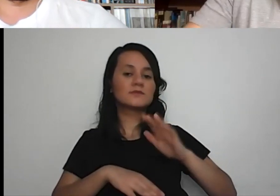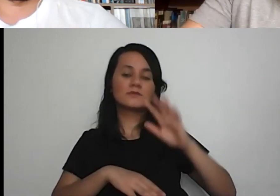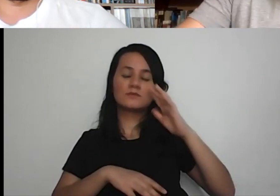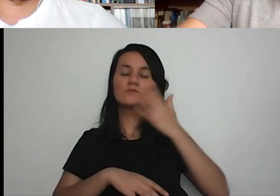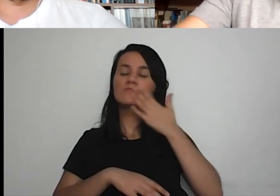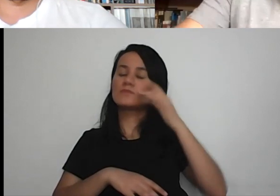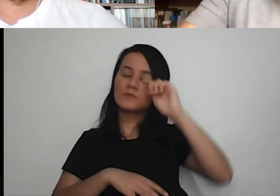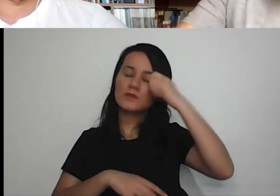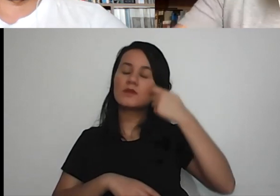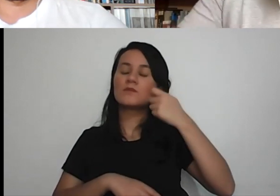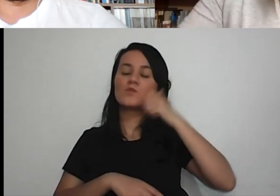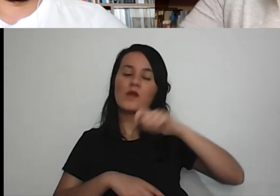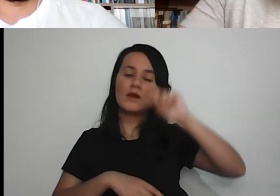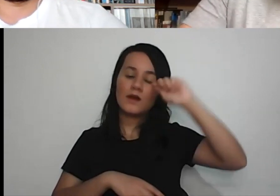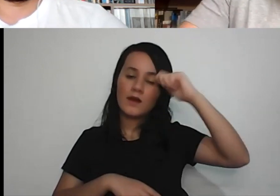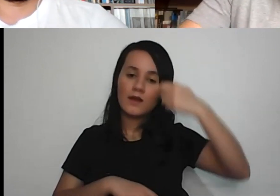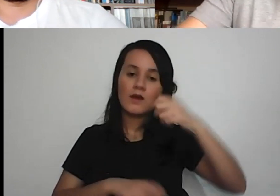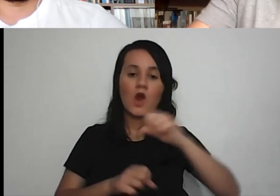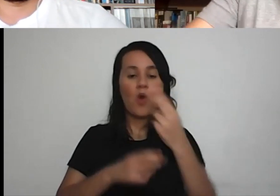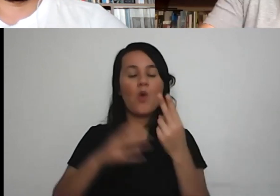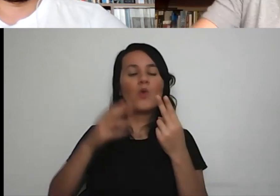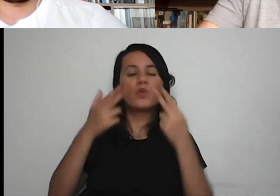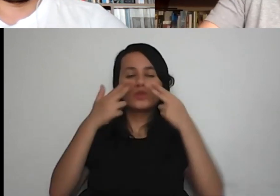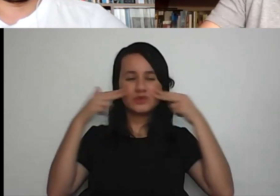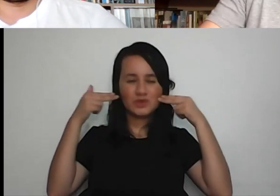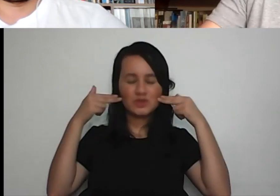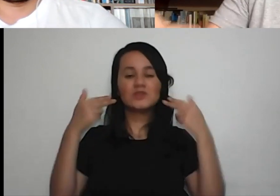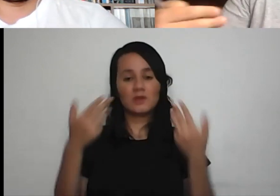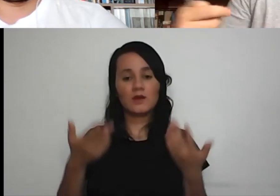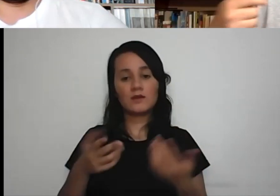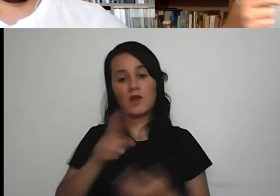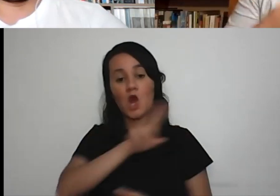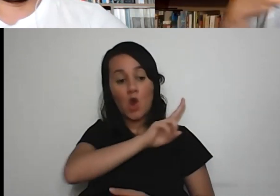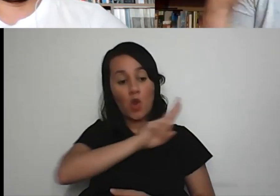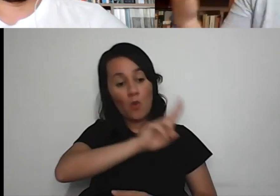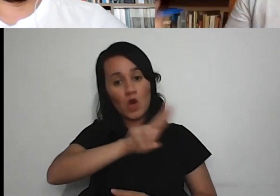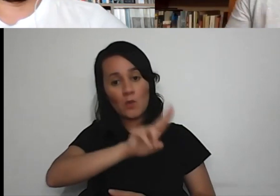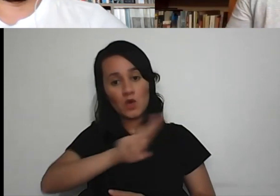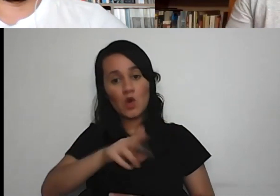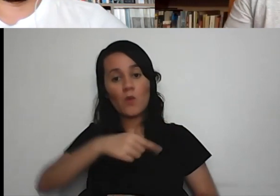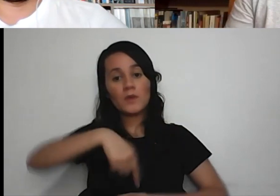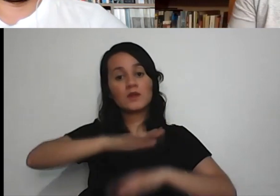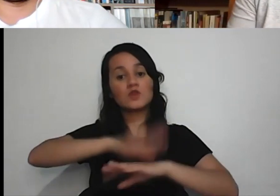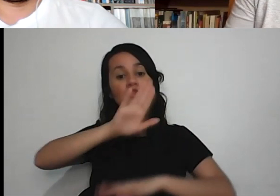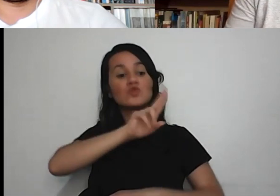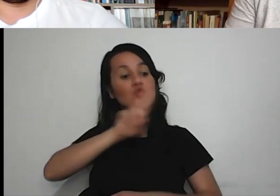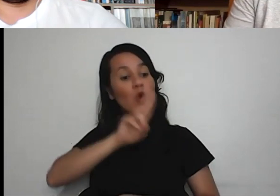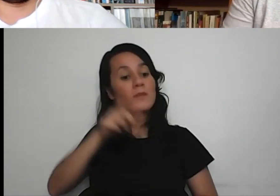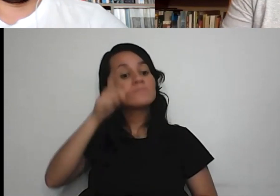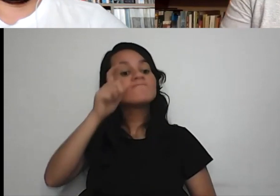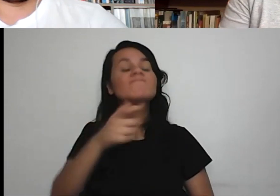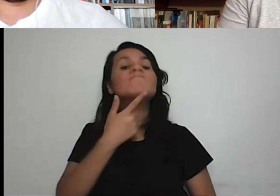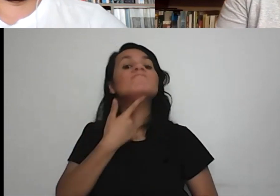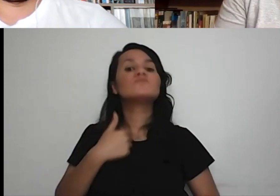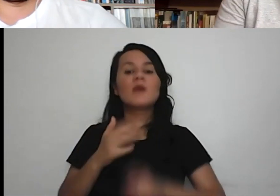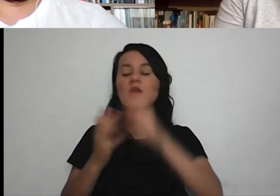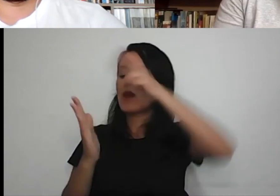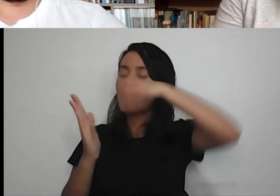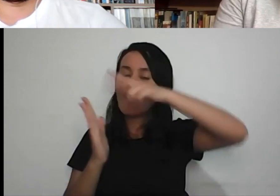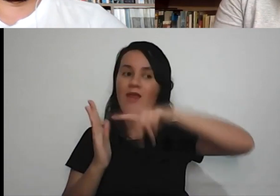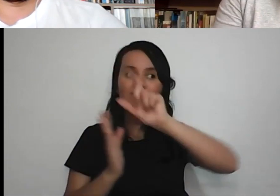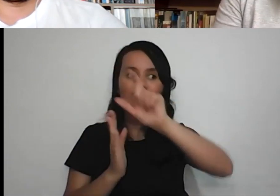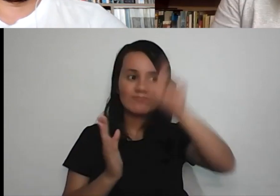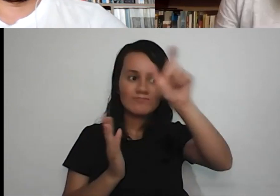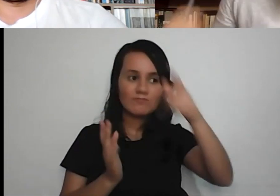negros, negras e indígenas. Quer dizer, esses foram os nomes que geraram mais interesse do leitor, né,